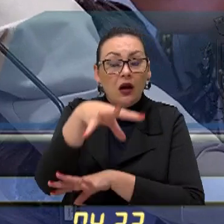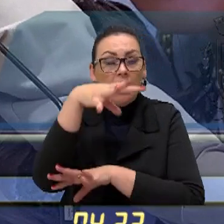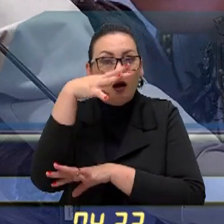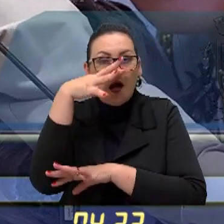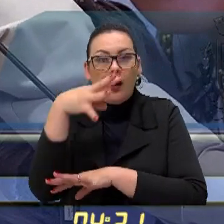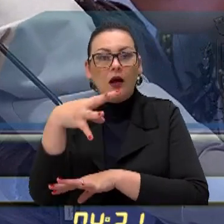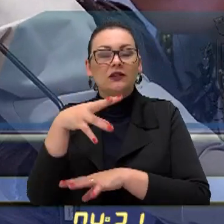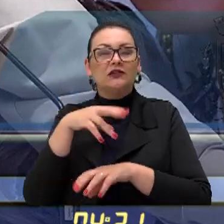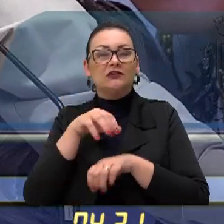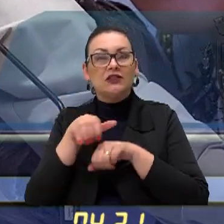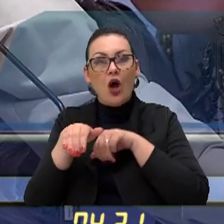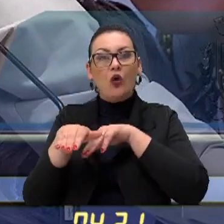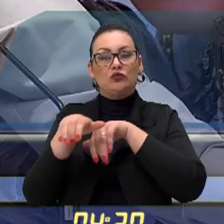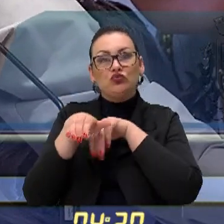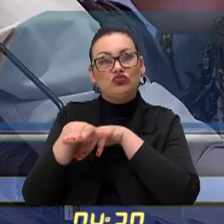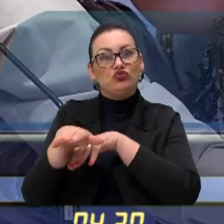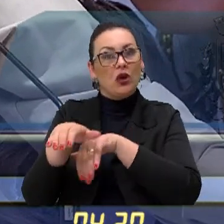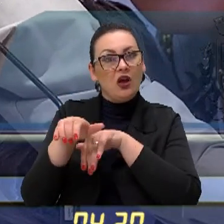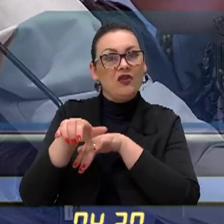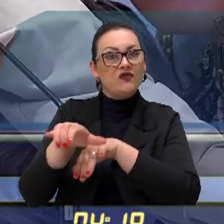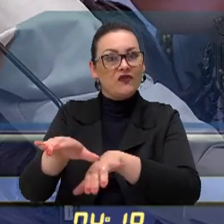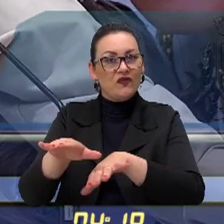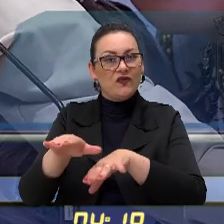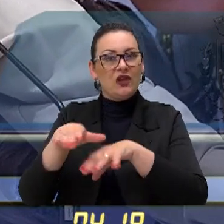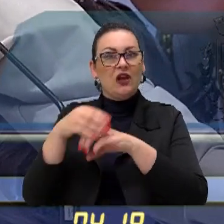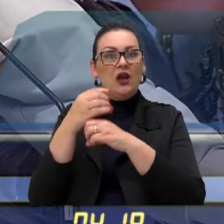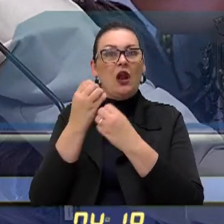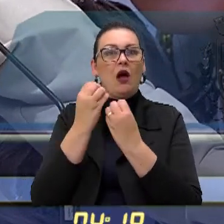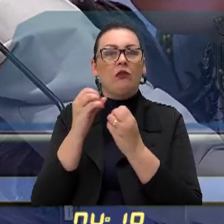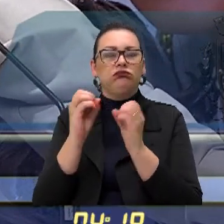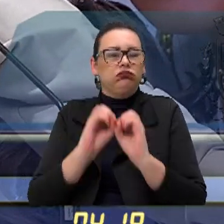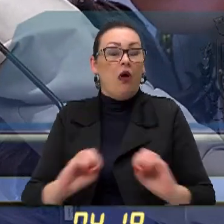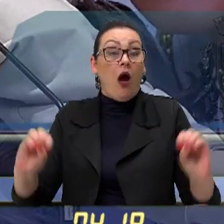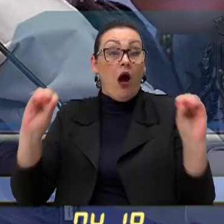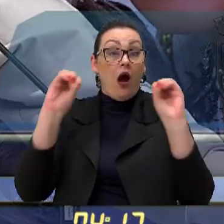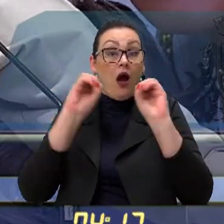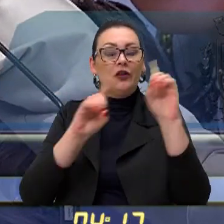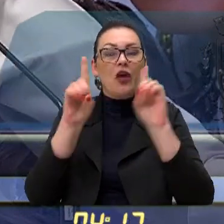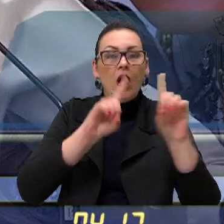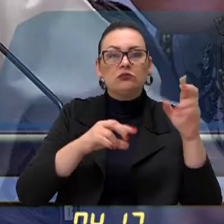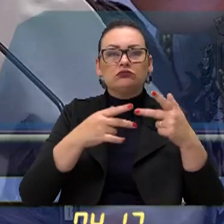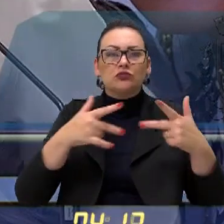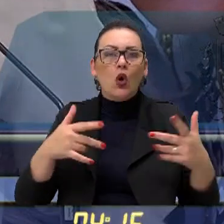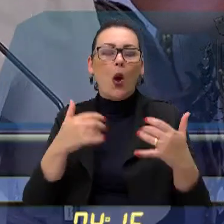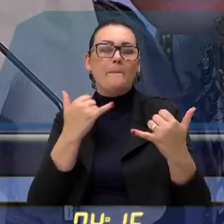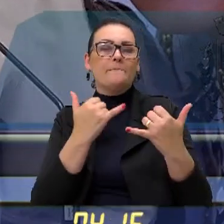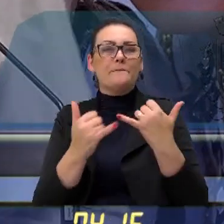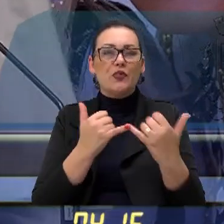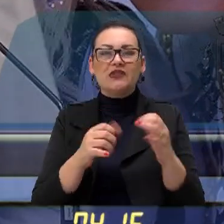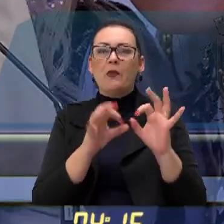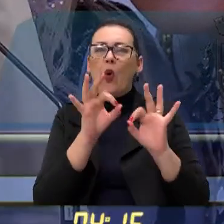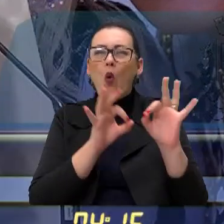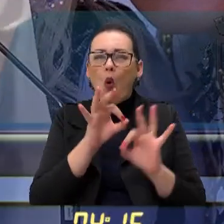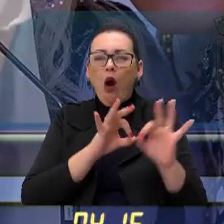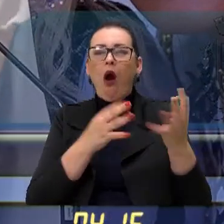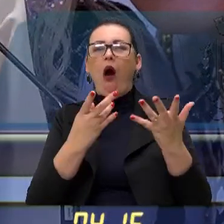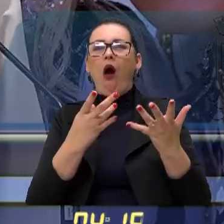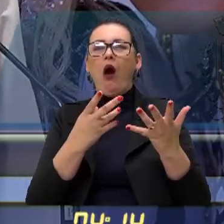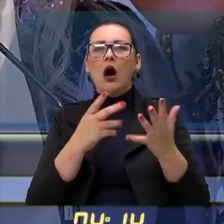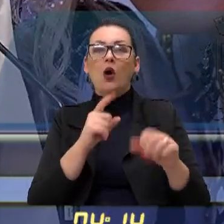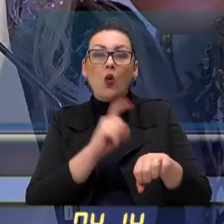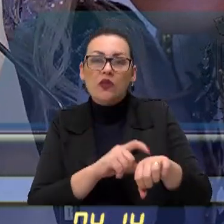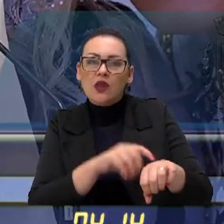atenção desses desfiles, desse verdadeiro show, como falamos, alguns aspectos, tais como a organização,